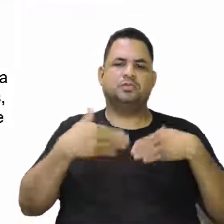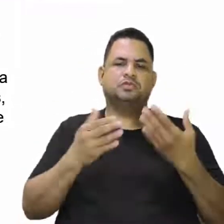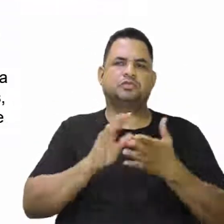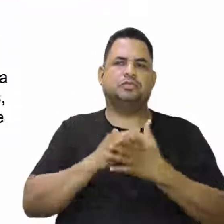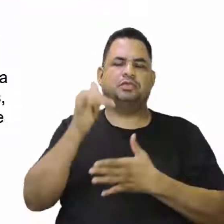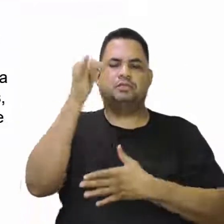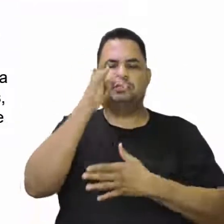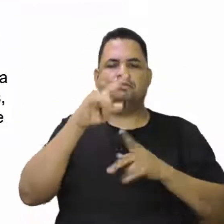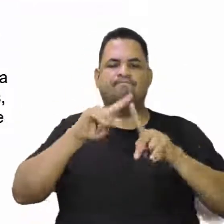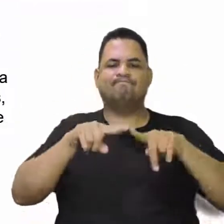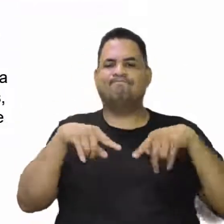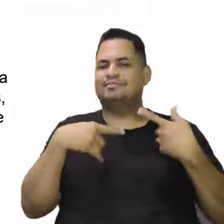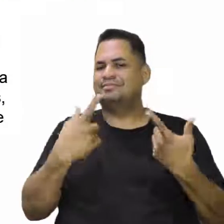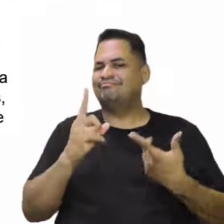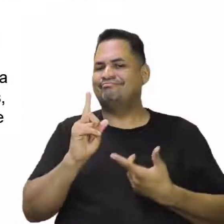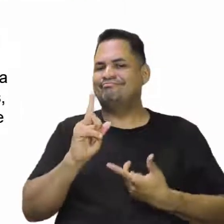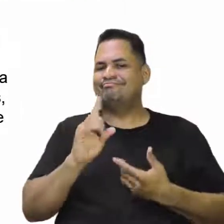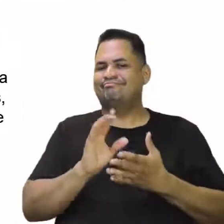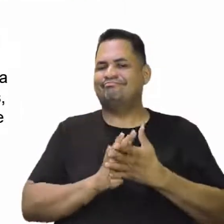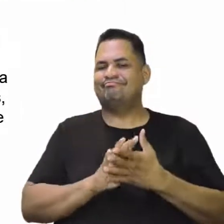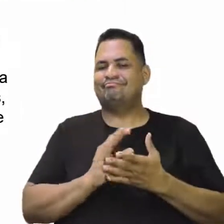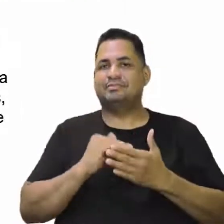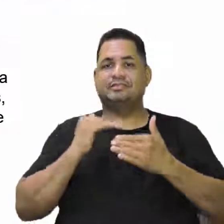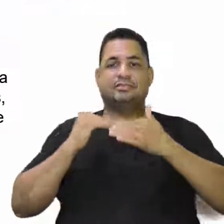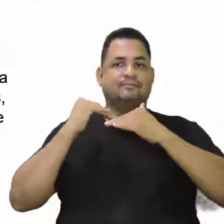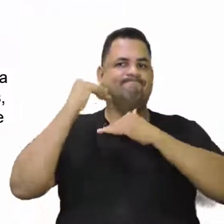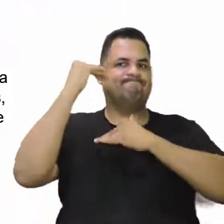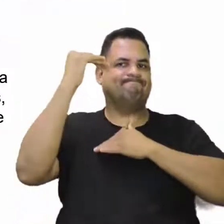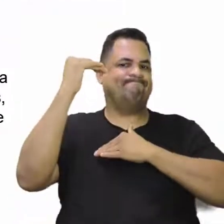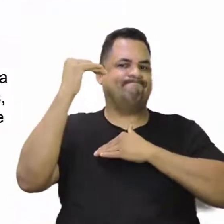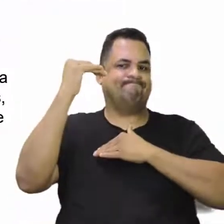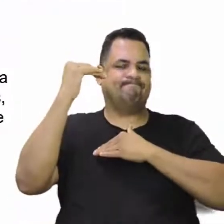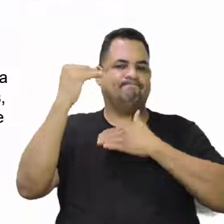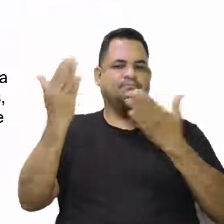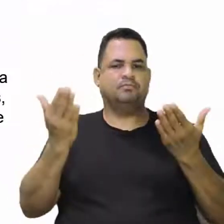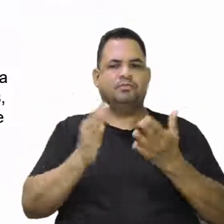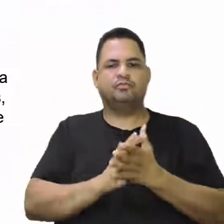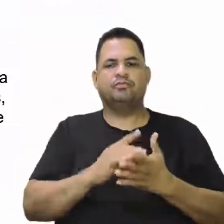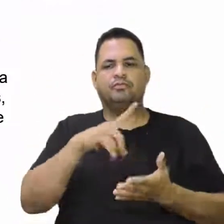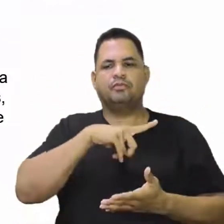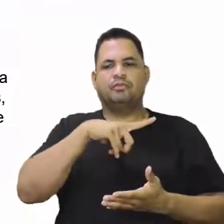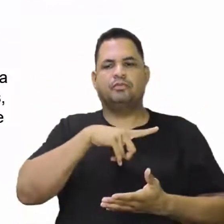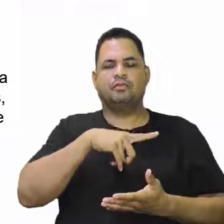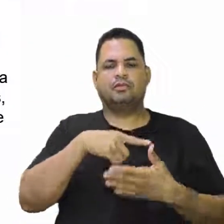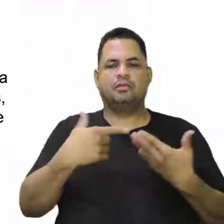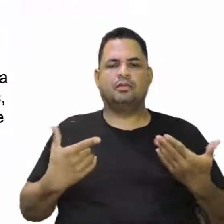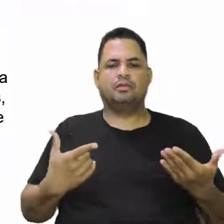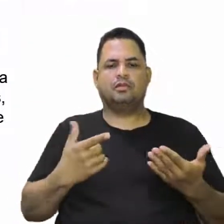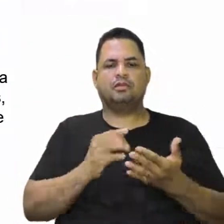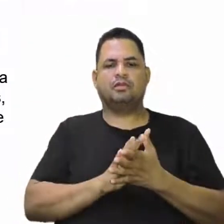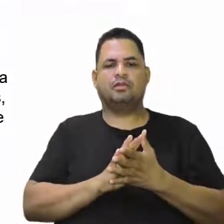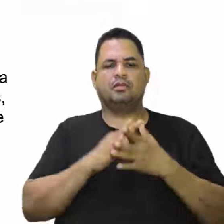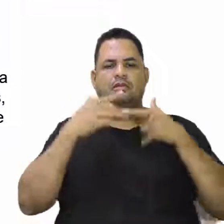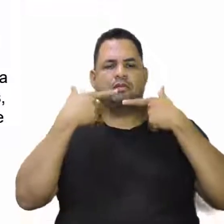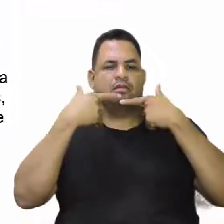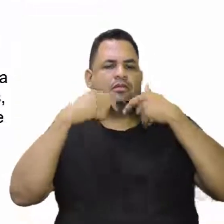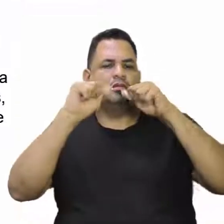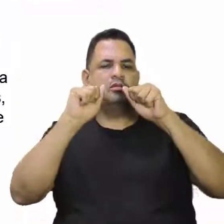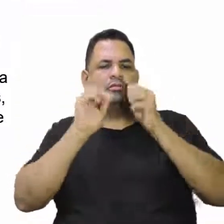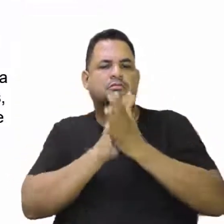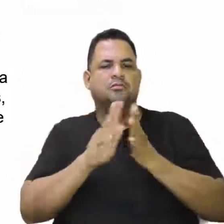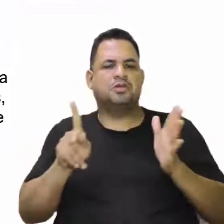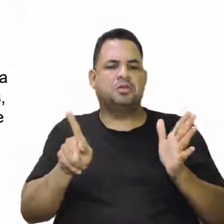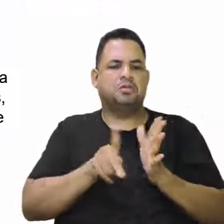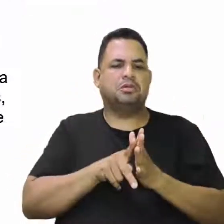narração, mas não é só isso, ele vai além disso, não é? Ele tem ali uma linguagem